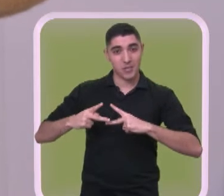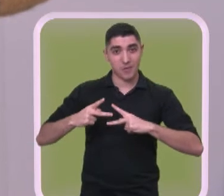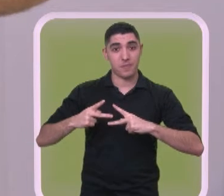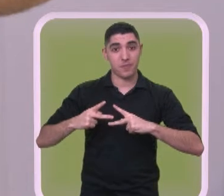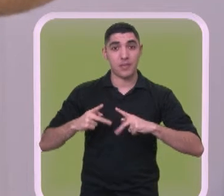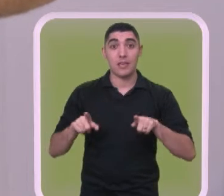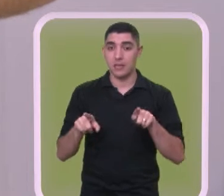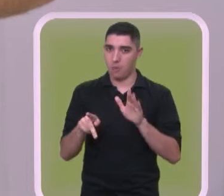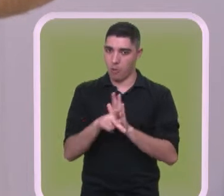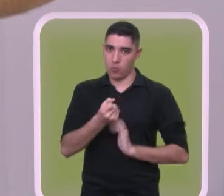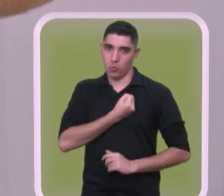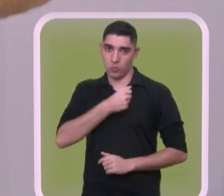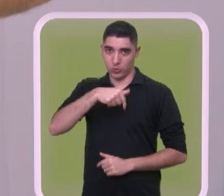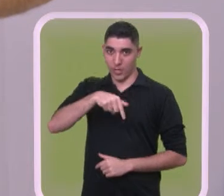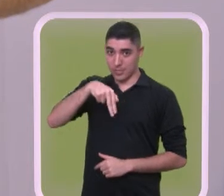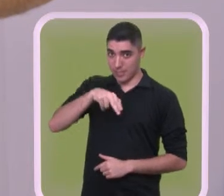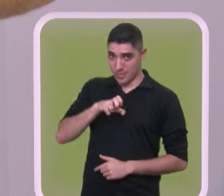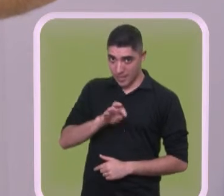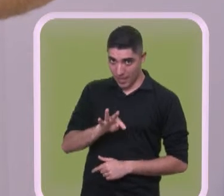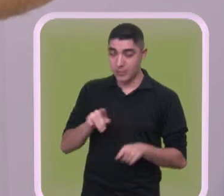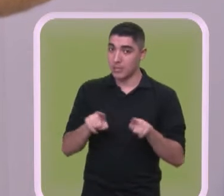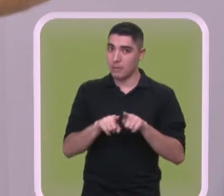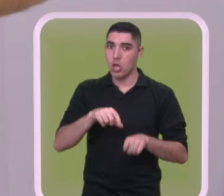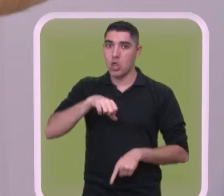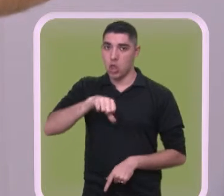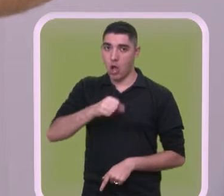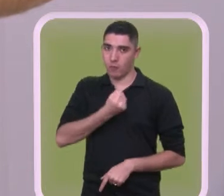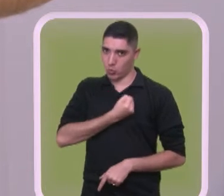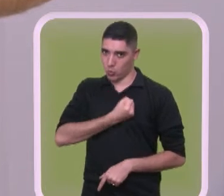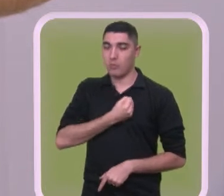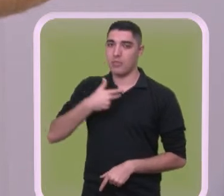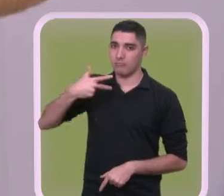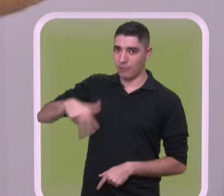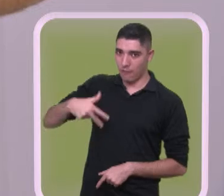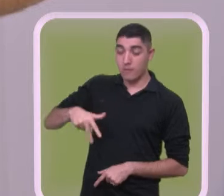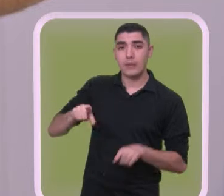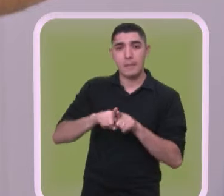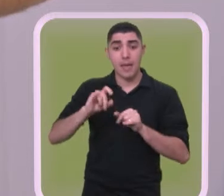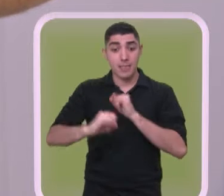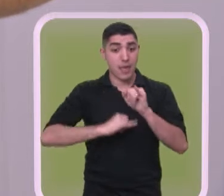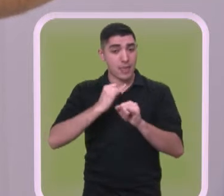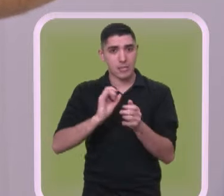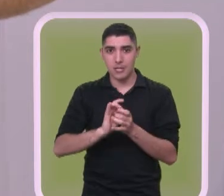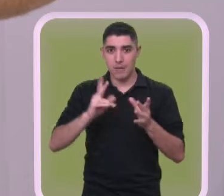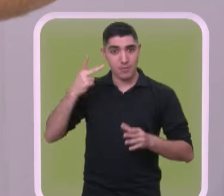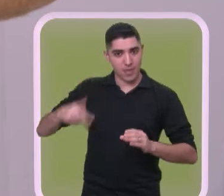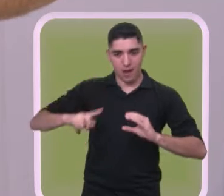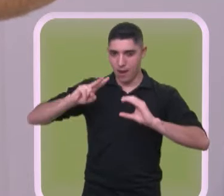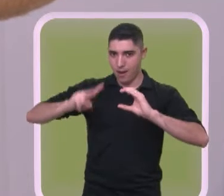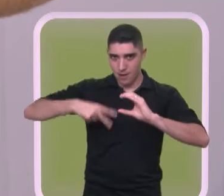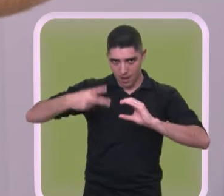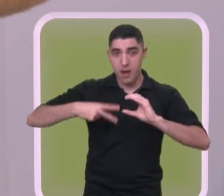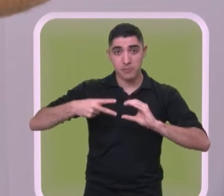Campos, pelo canal 7 da NET, 9 da Vivo TV, além, é claro, da internet em